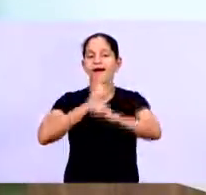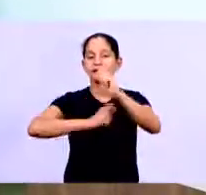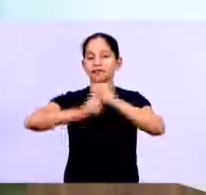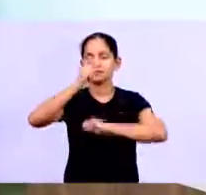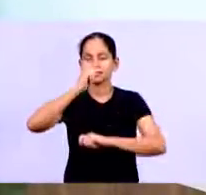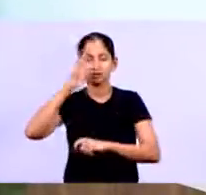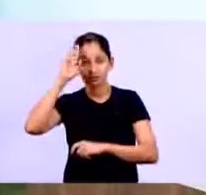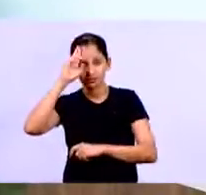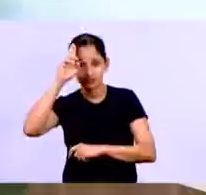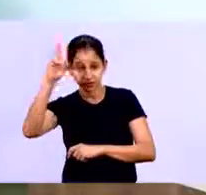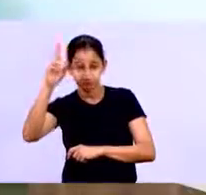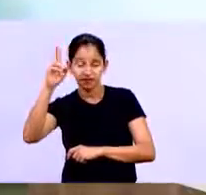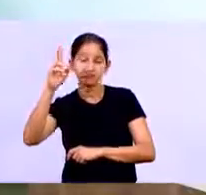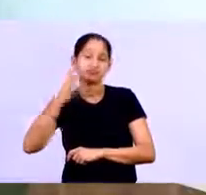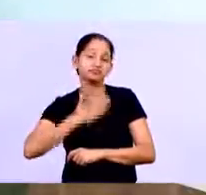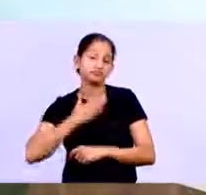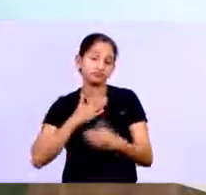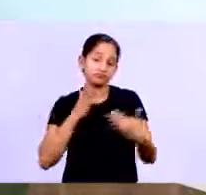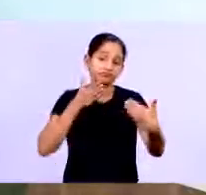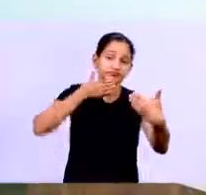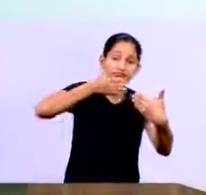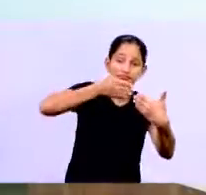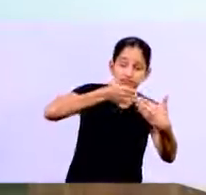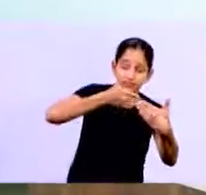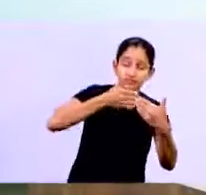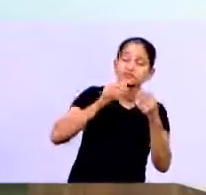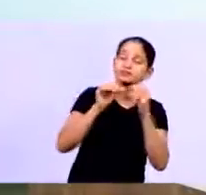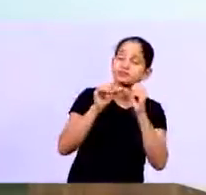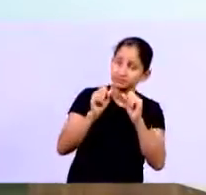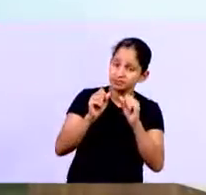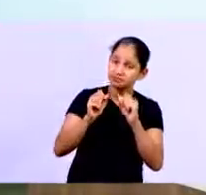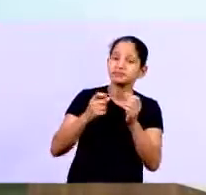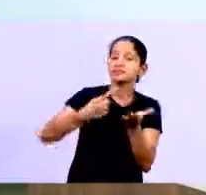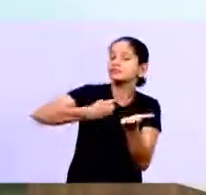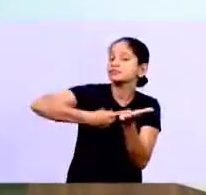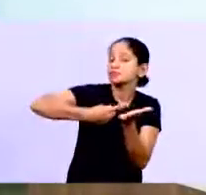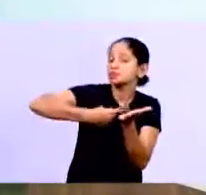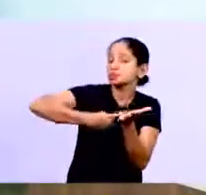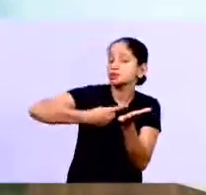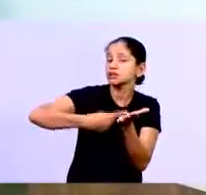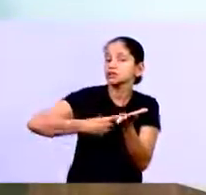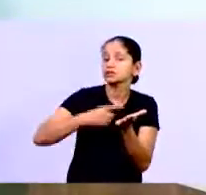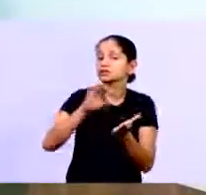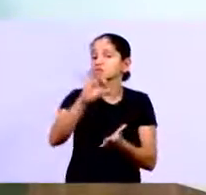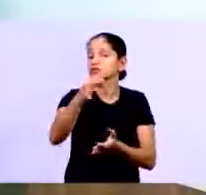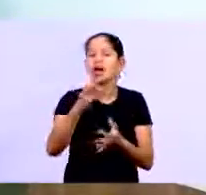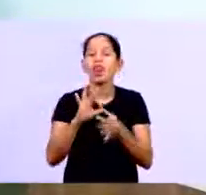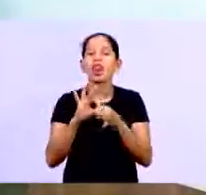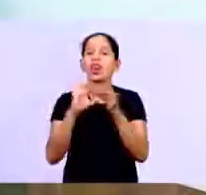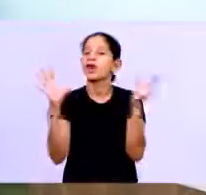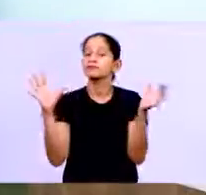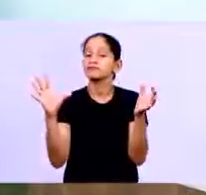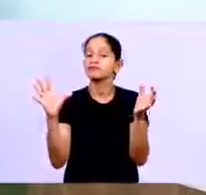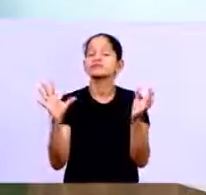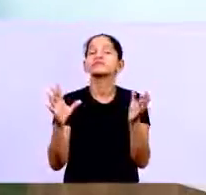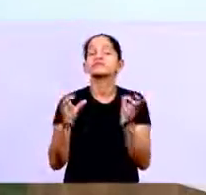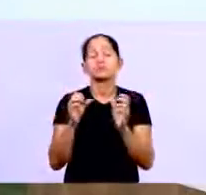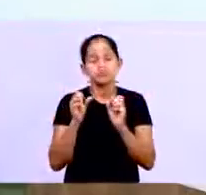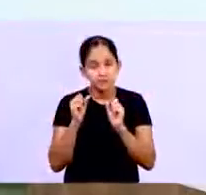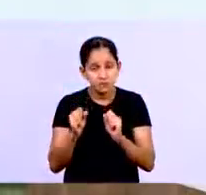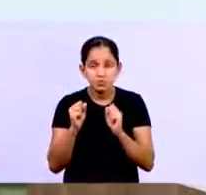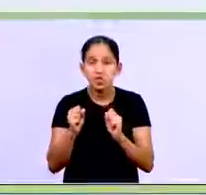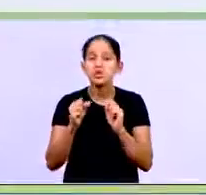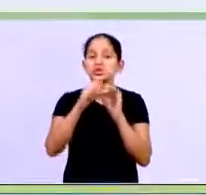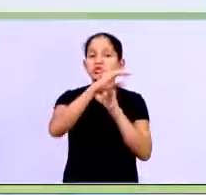de pactuar com o cliente, você pode determinar como é que vai ser a amortização da dívida. É livre, você não precisa seguir aqueles